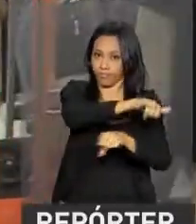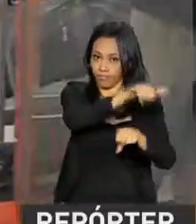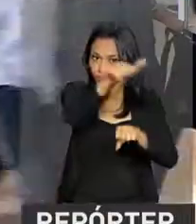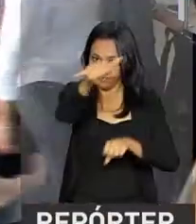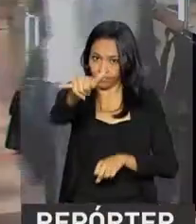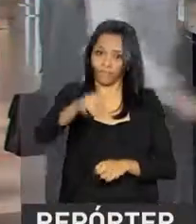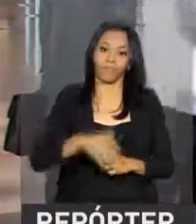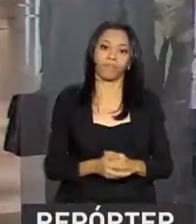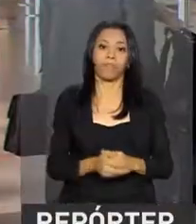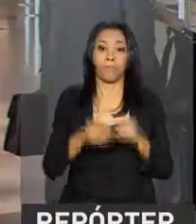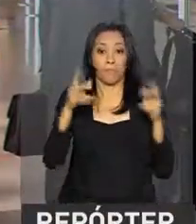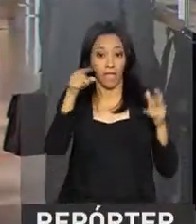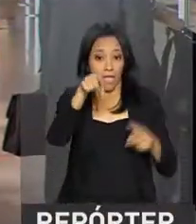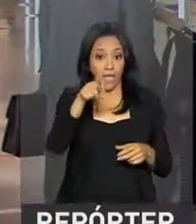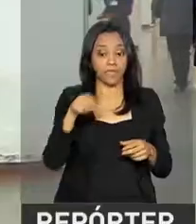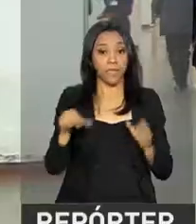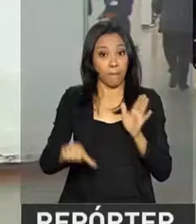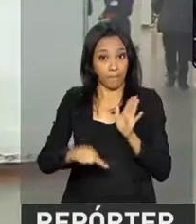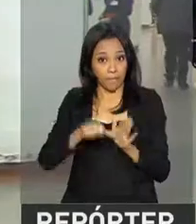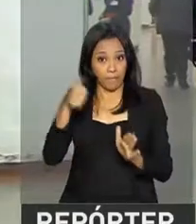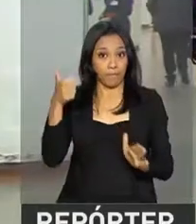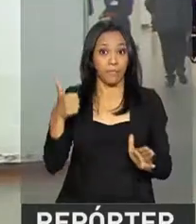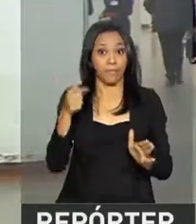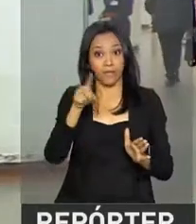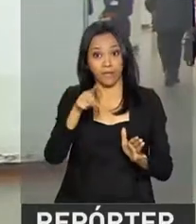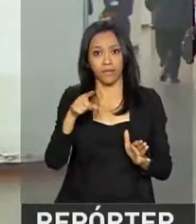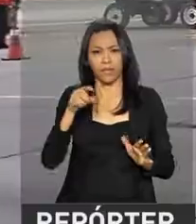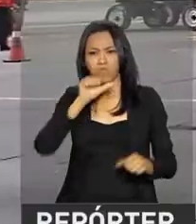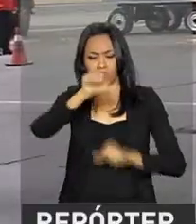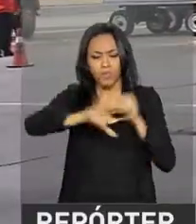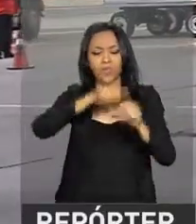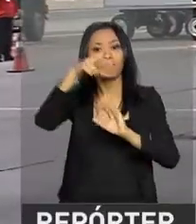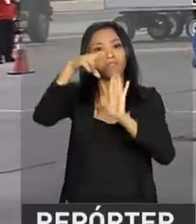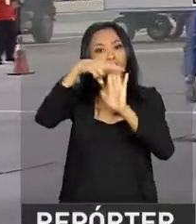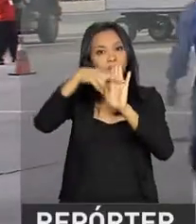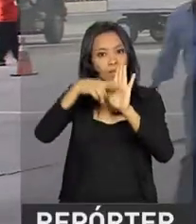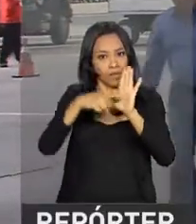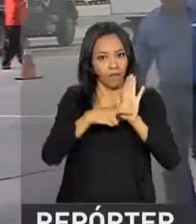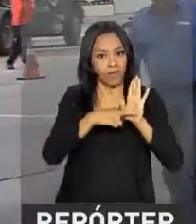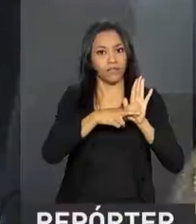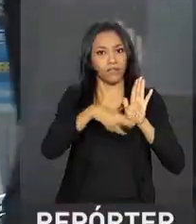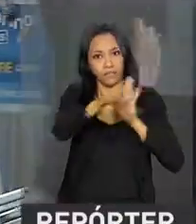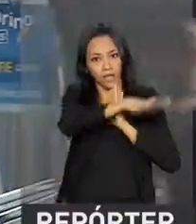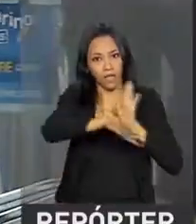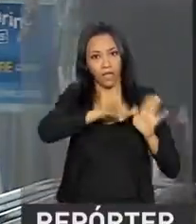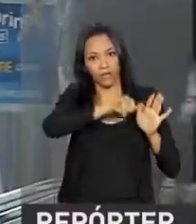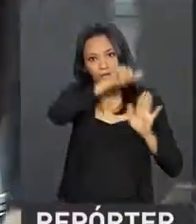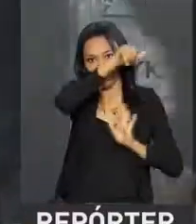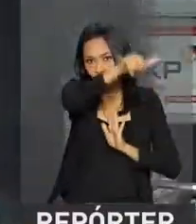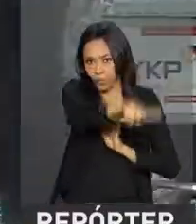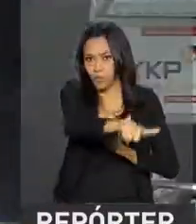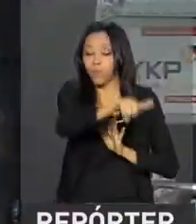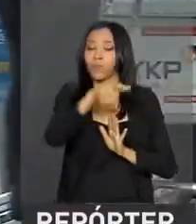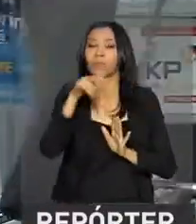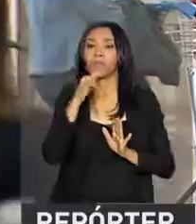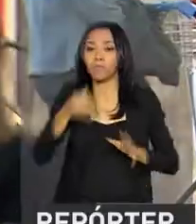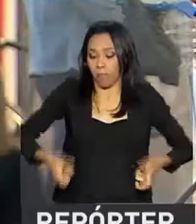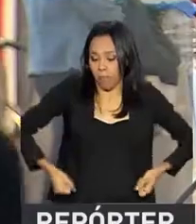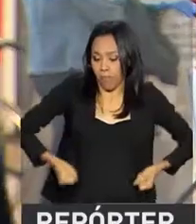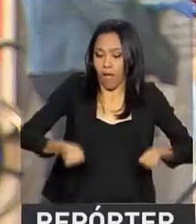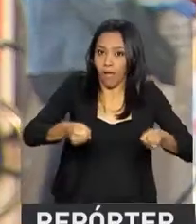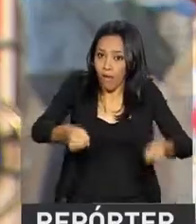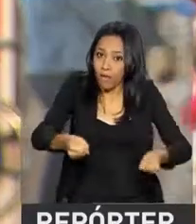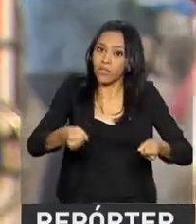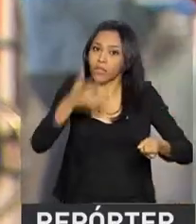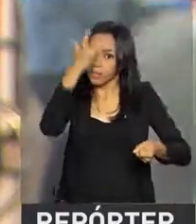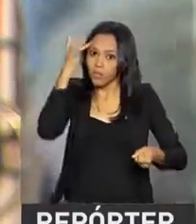solicitação. Como essa é a primeira alta temporada após as mudanças nas regras do setor aéreo, em especial com relação a bagagens, as